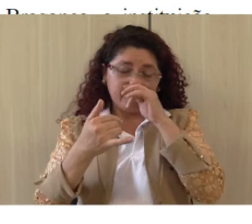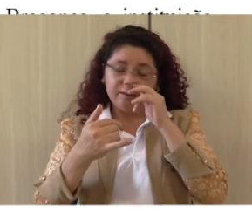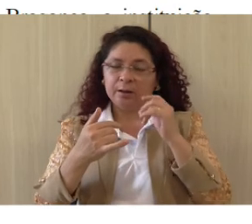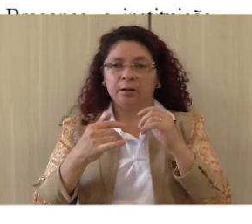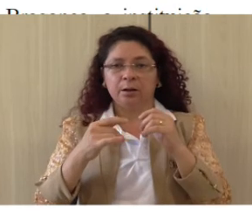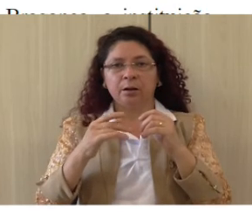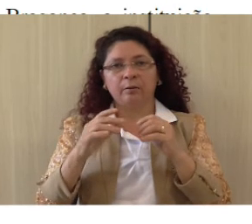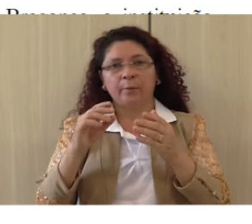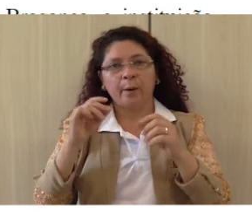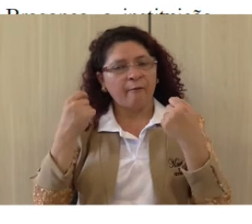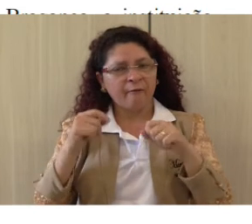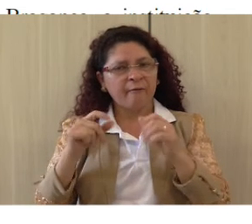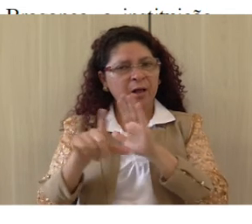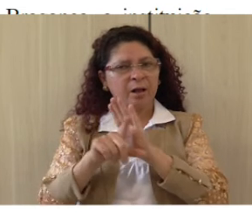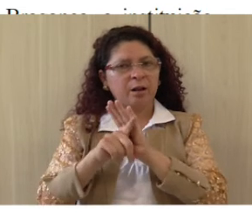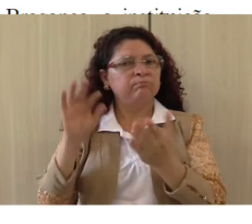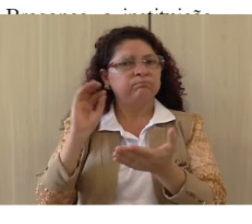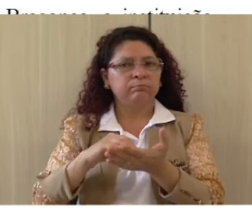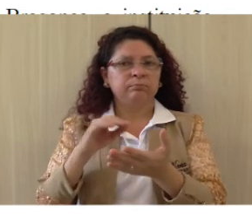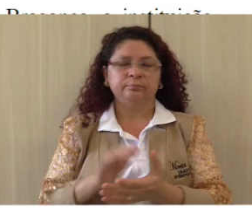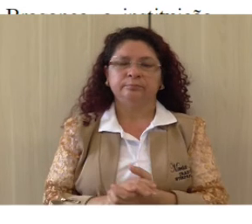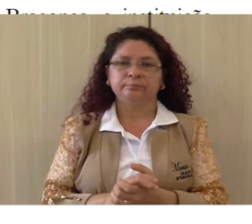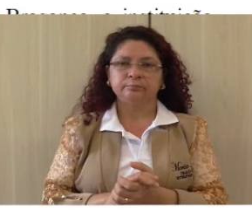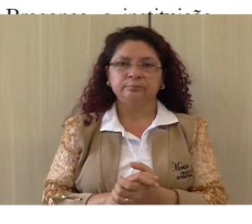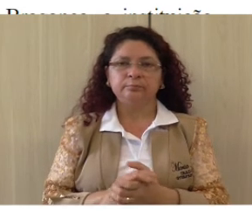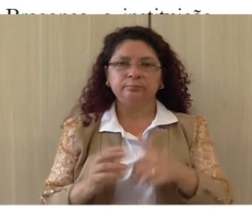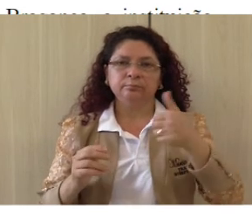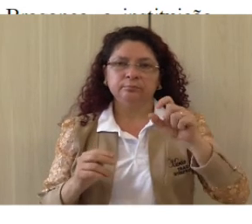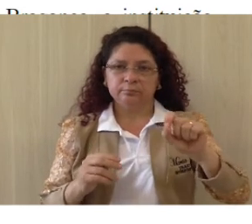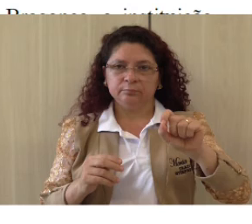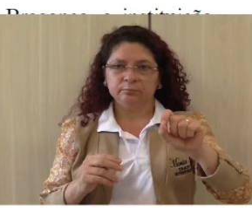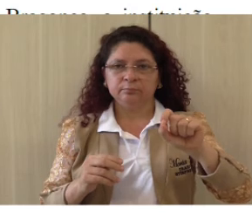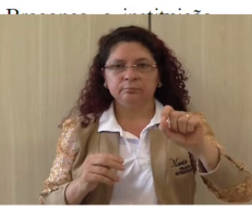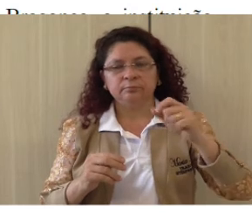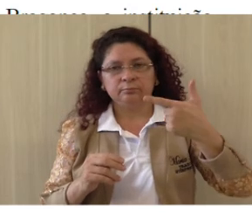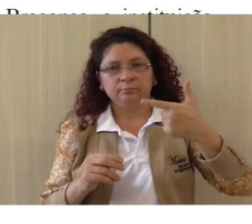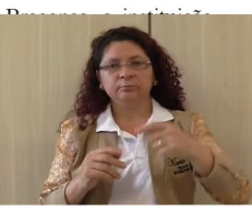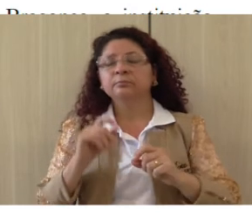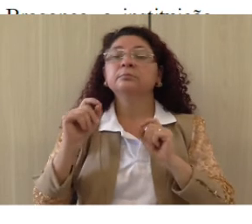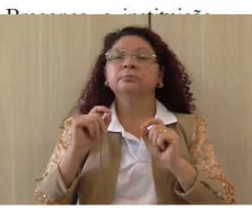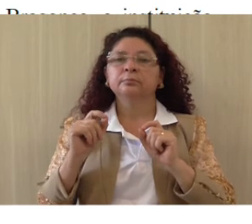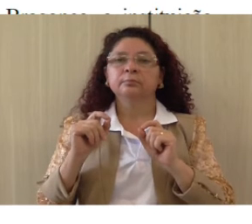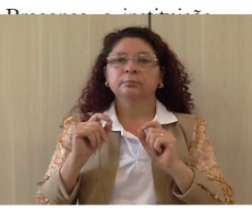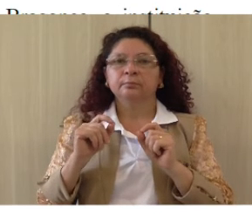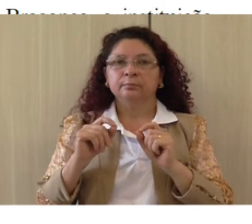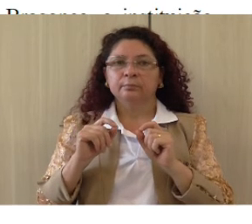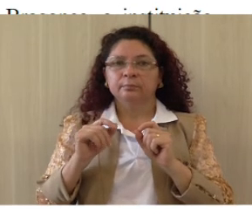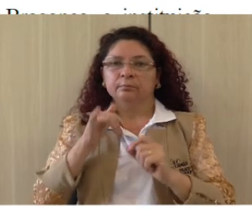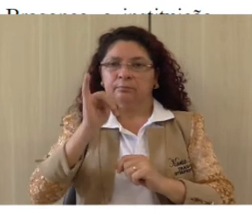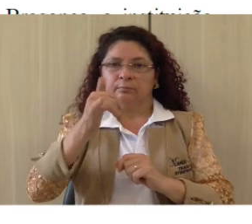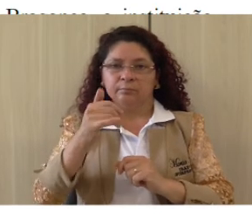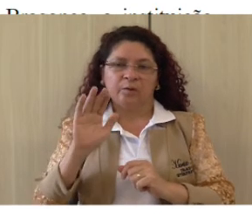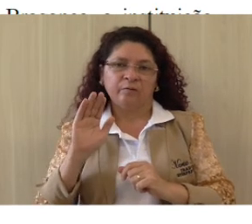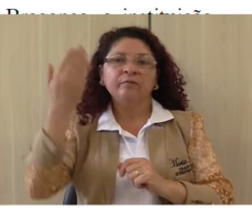serão tomadas. Item 19.2. A qualquer tempo, constatada a prestação de